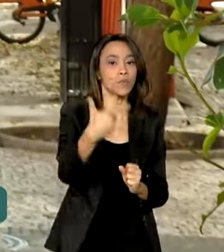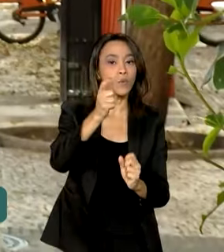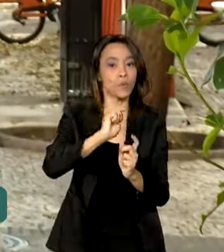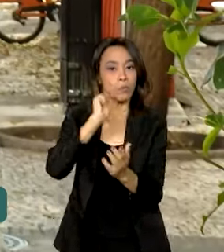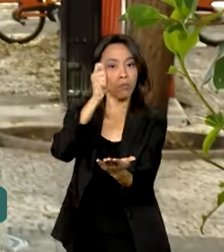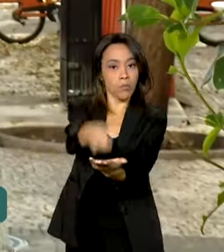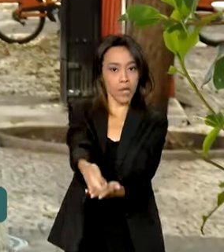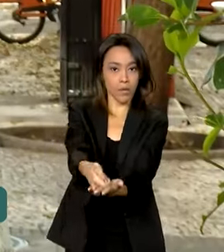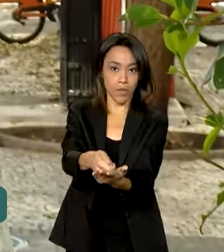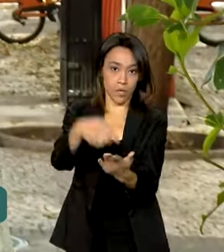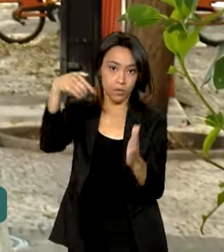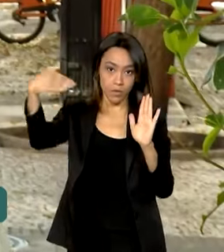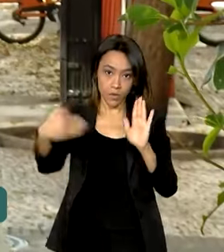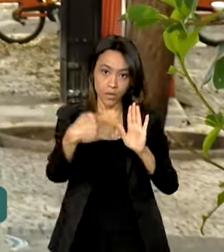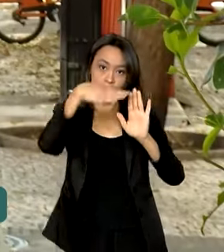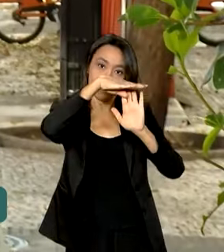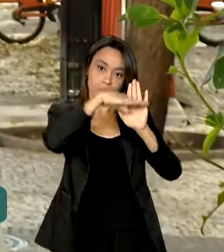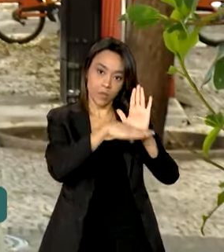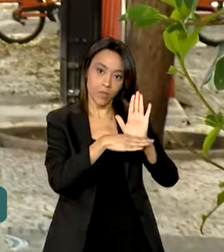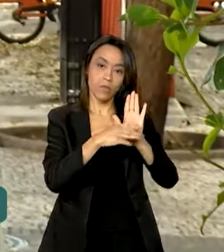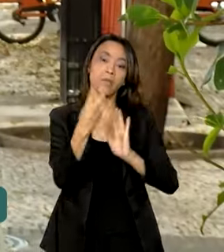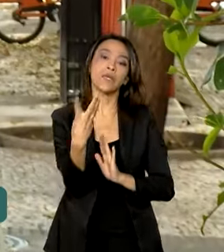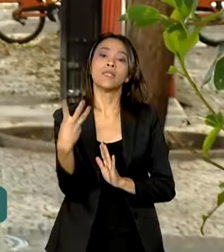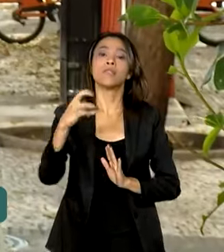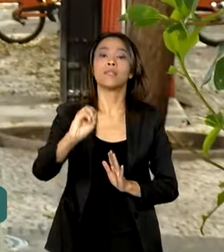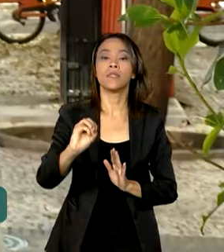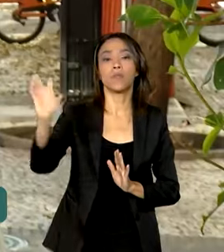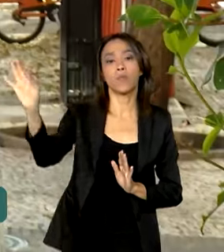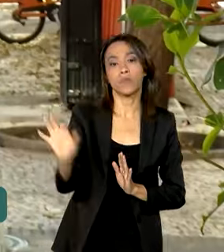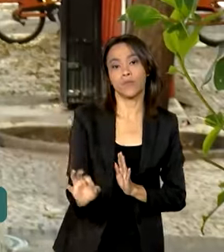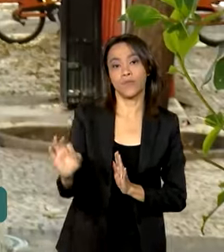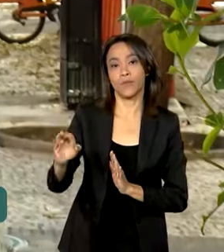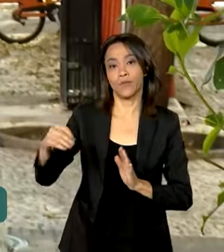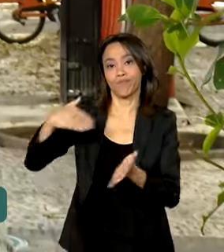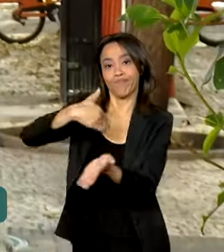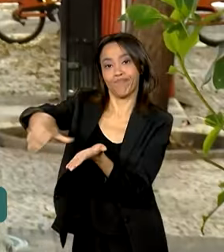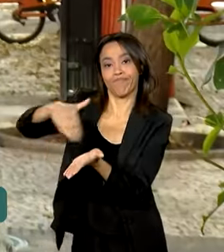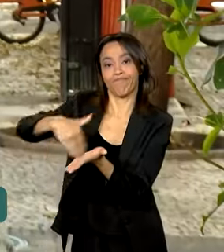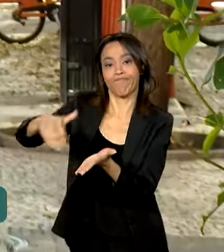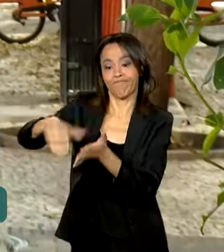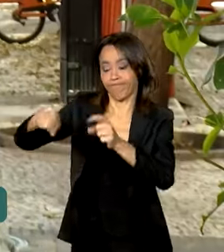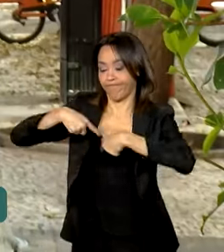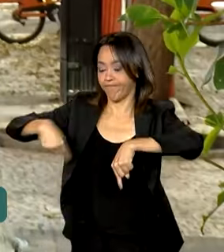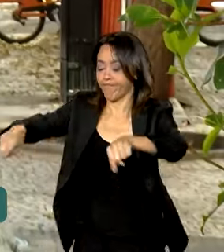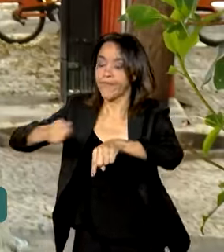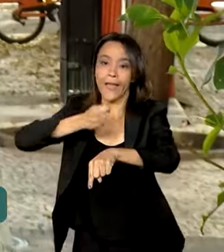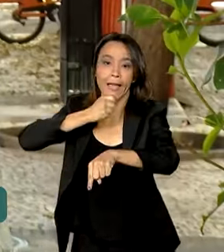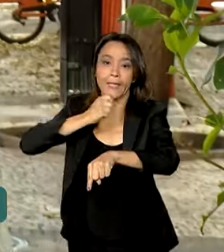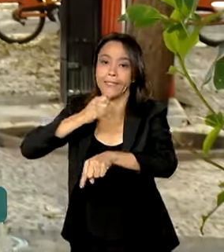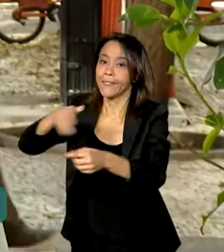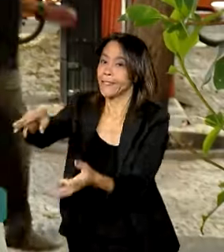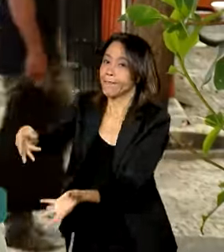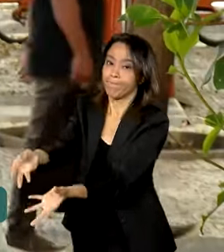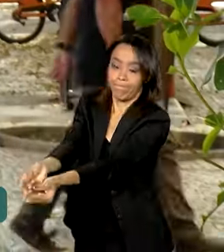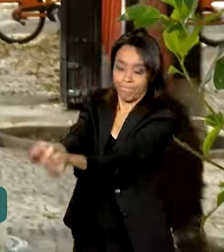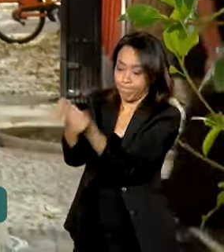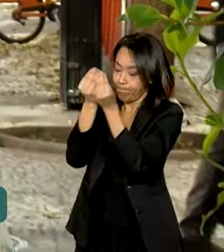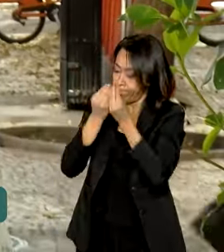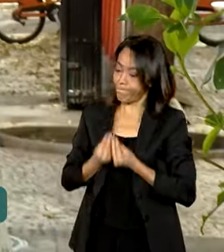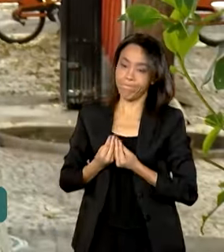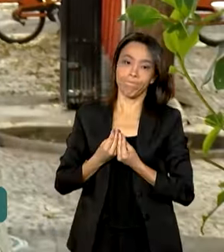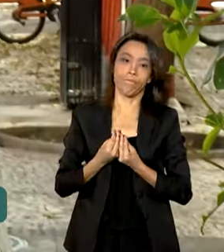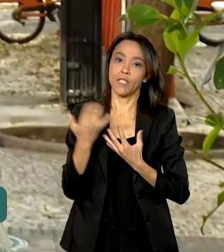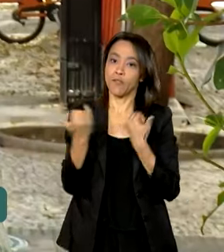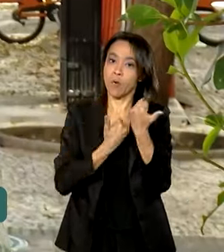desse programa. E cerca de 30% das secretarias ainda não enviaram essas informações. Essa declaração deve ser feita pelo